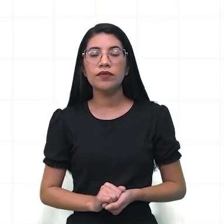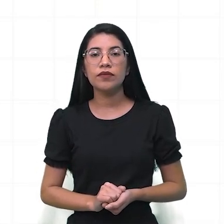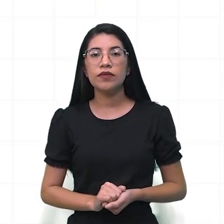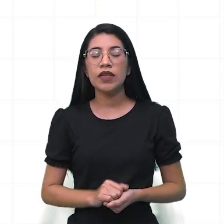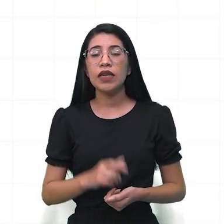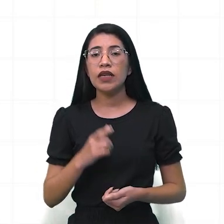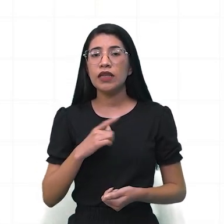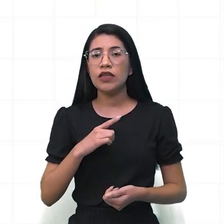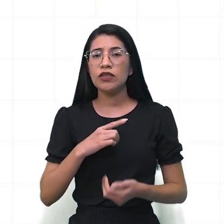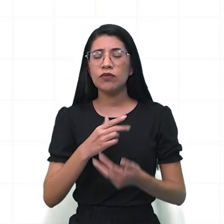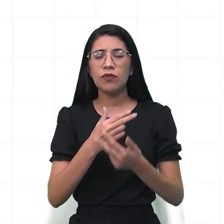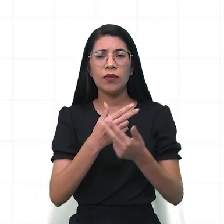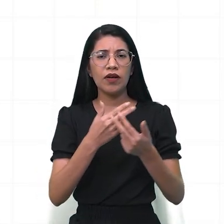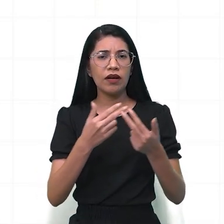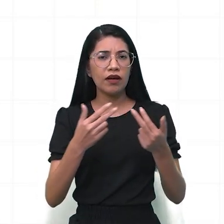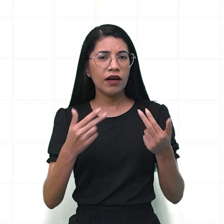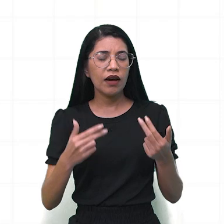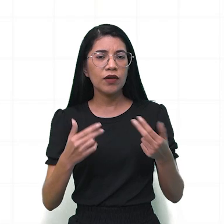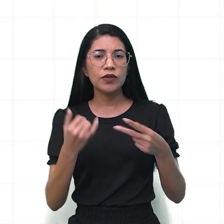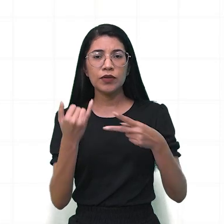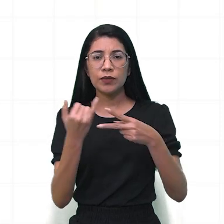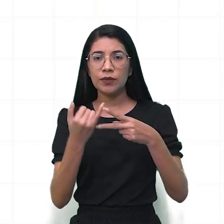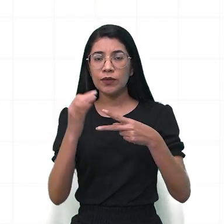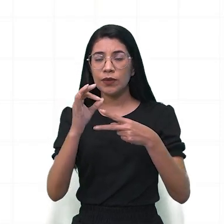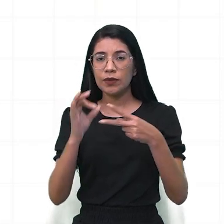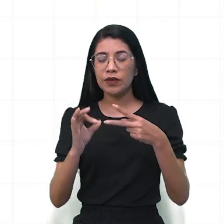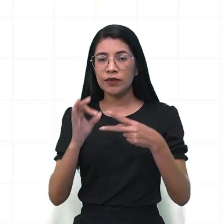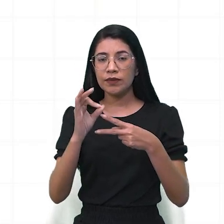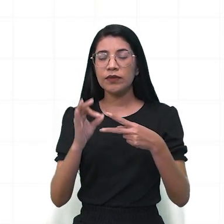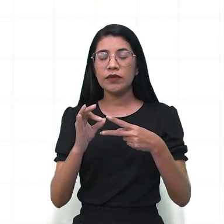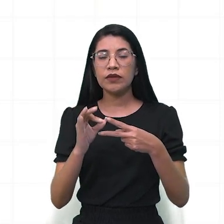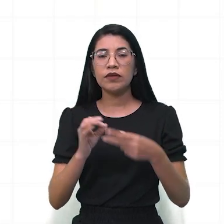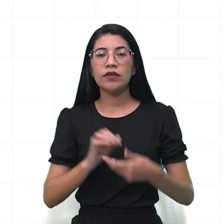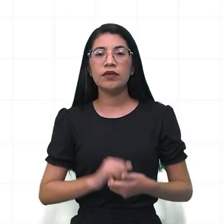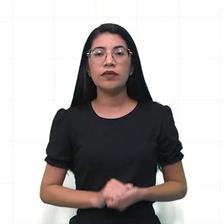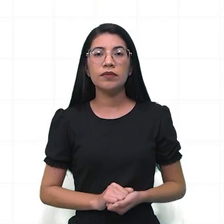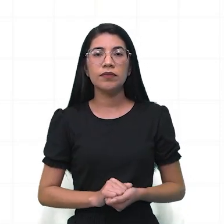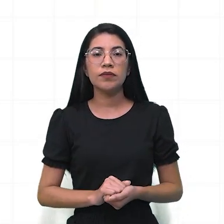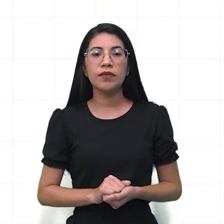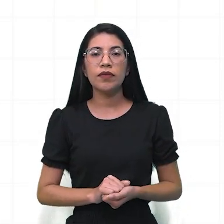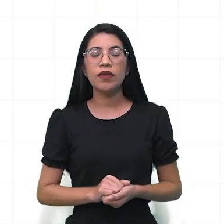vários tipos de polígonos, tá, pessoal? Esses polígonos, eles vão